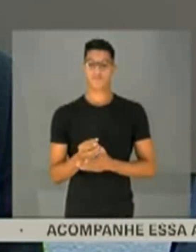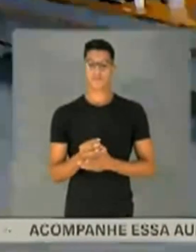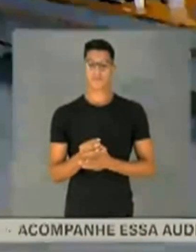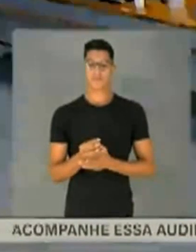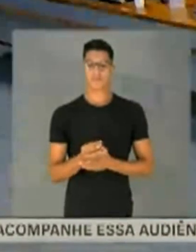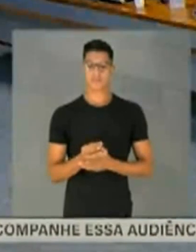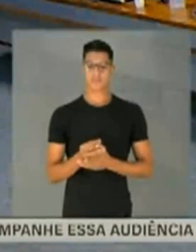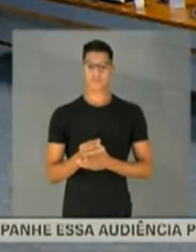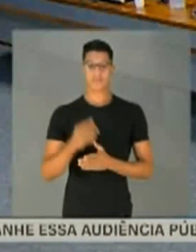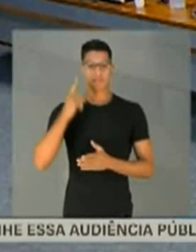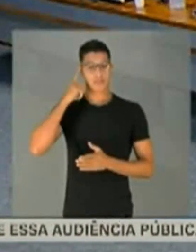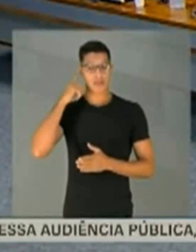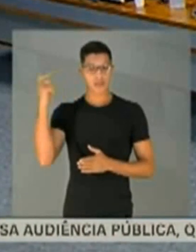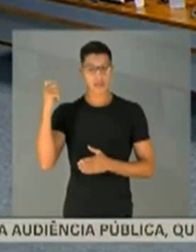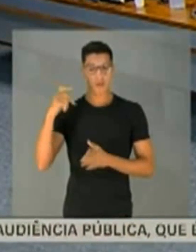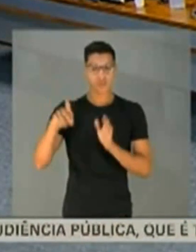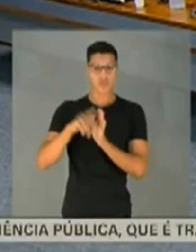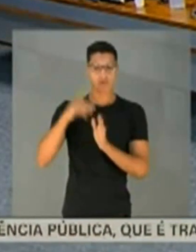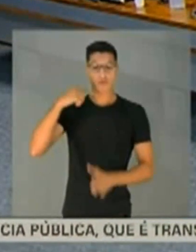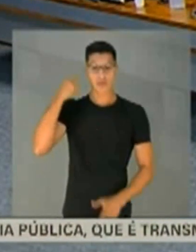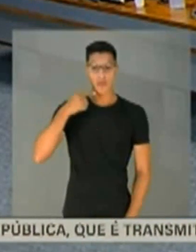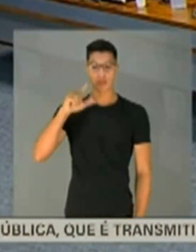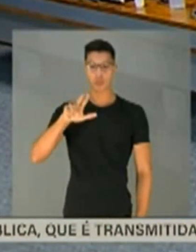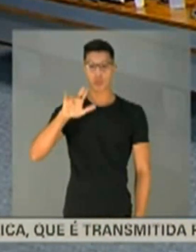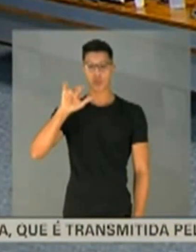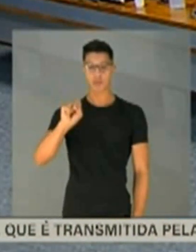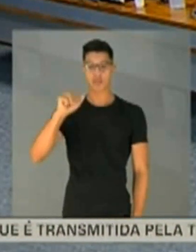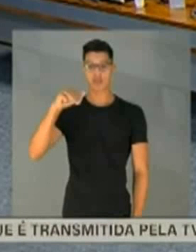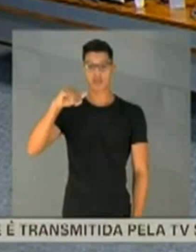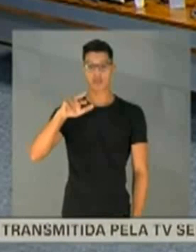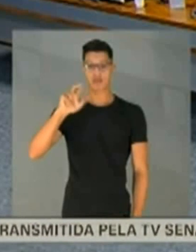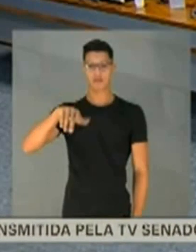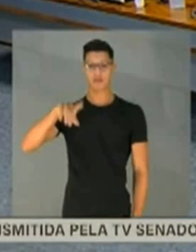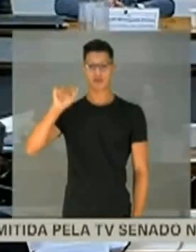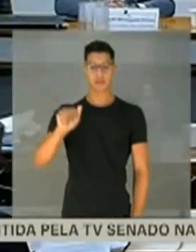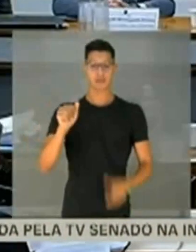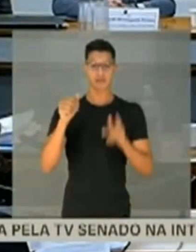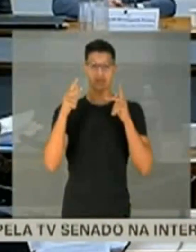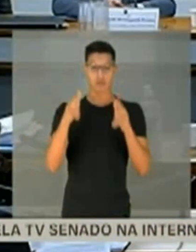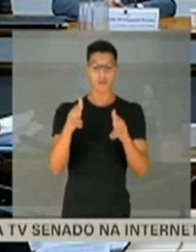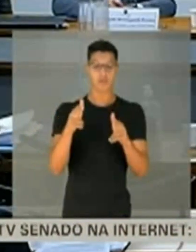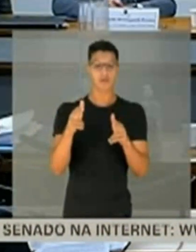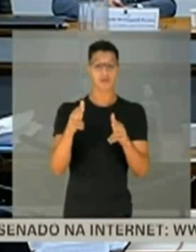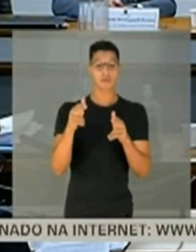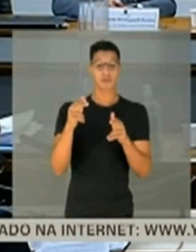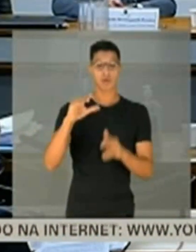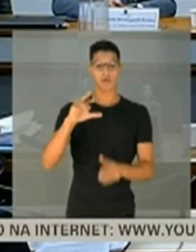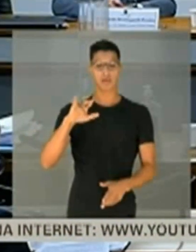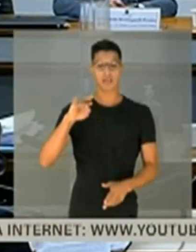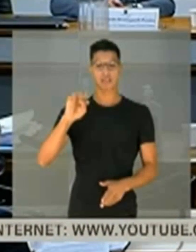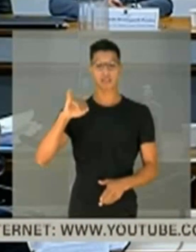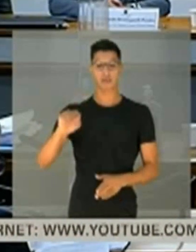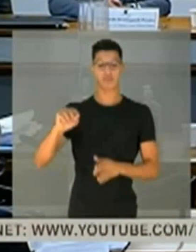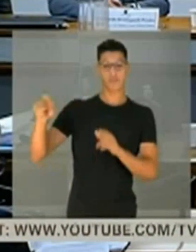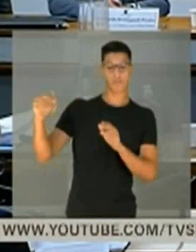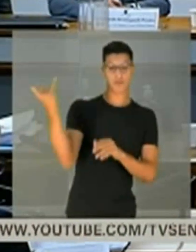Esse áudio foi do deputado Luiz Miranda para... Segundo o senador, perdão, senador, segundo o Cristiano, foi